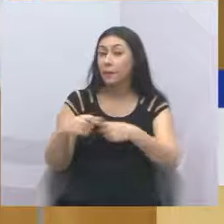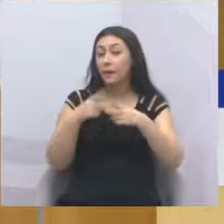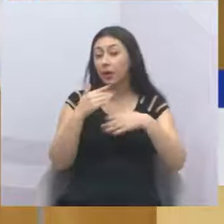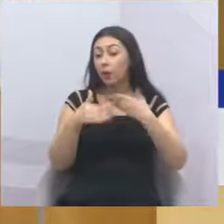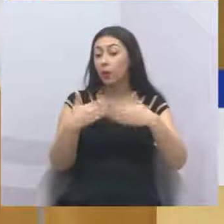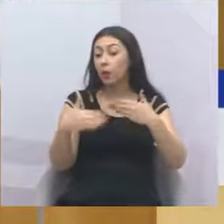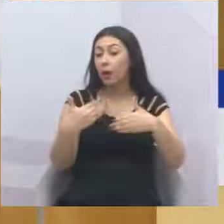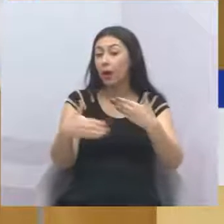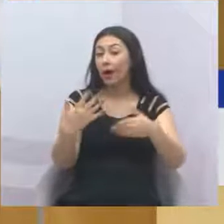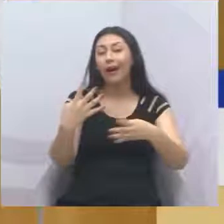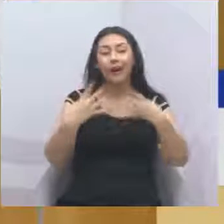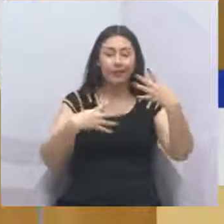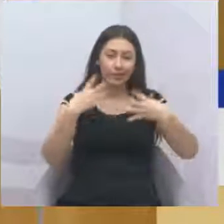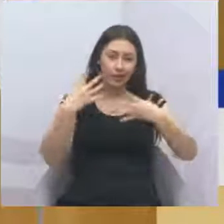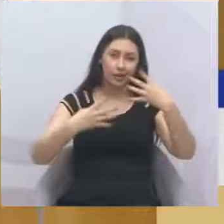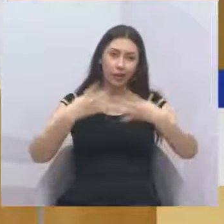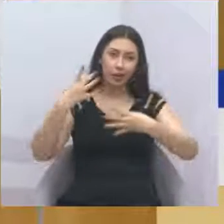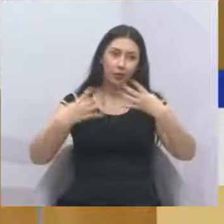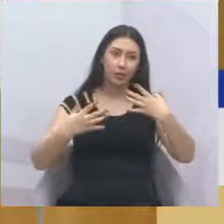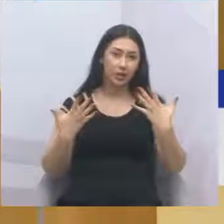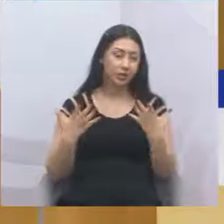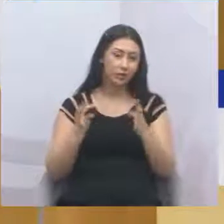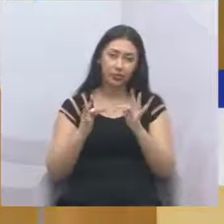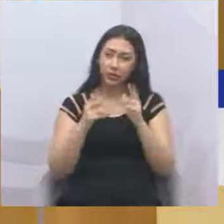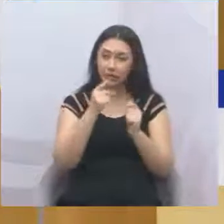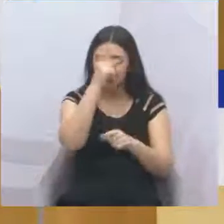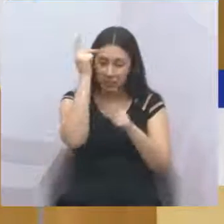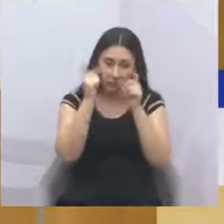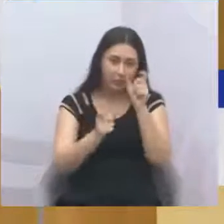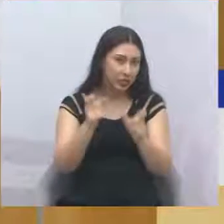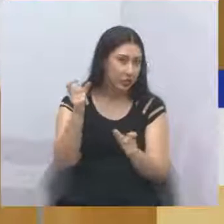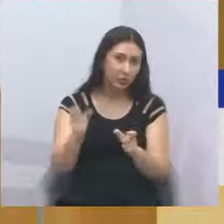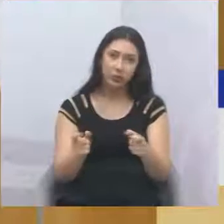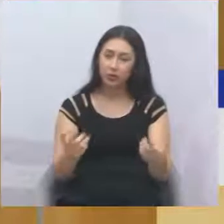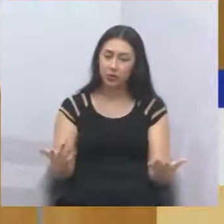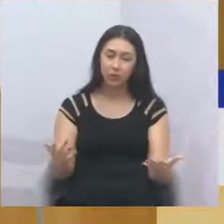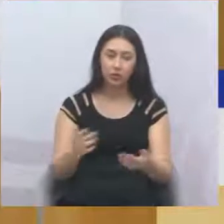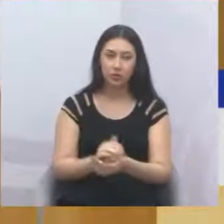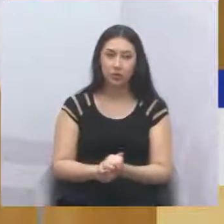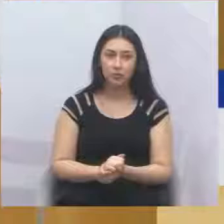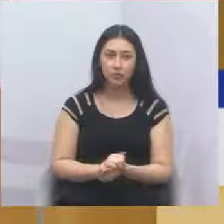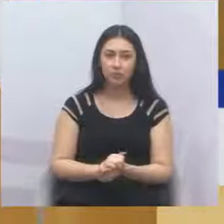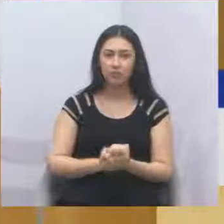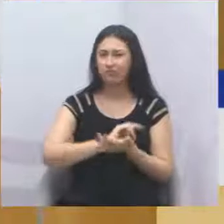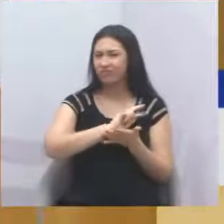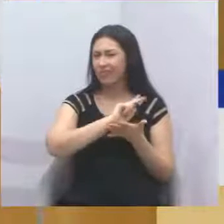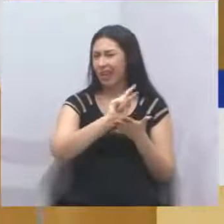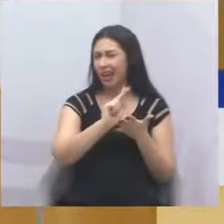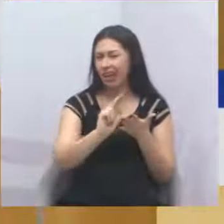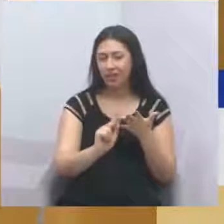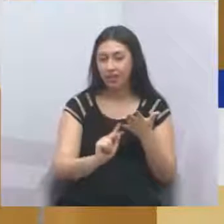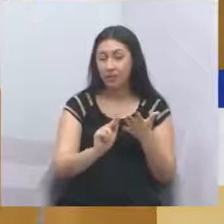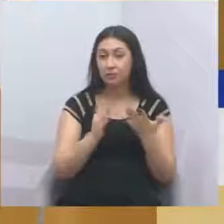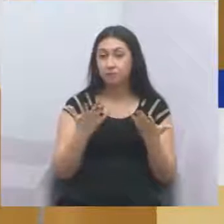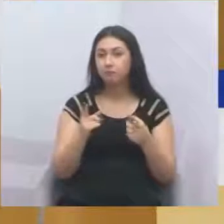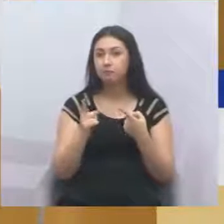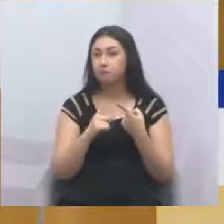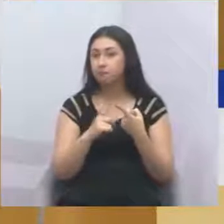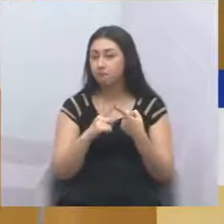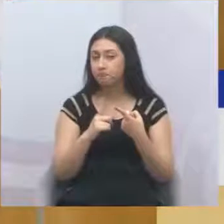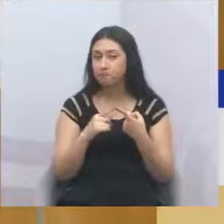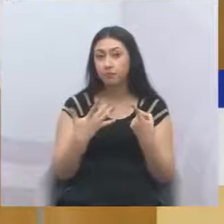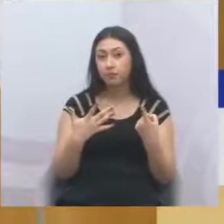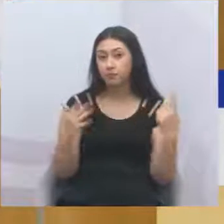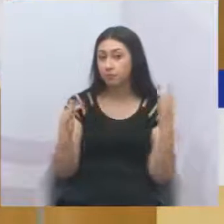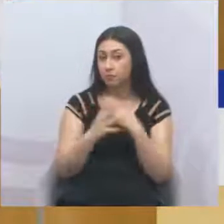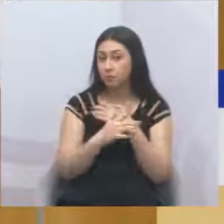tempo, vai prejudicar o próprio morador e o próprio bairro, por várias questões e vários ângulos. Primeiro, é a